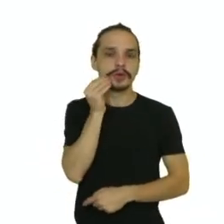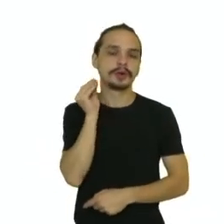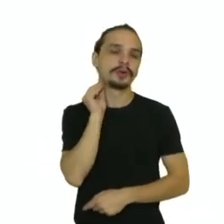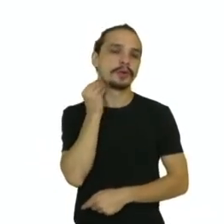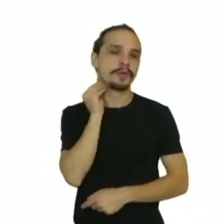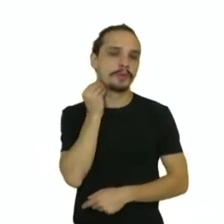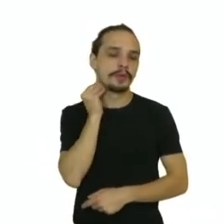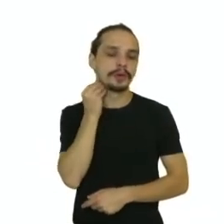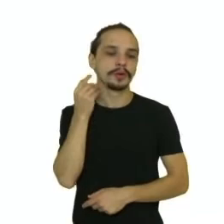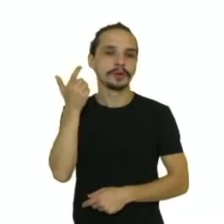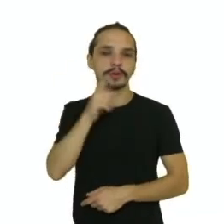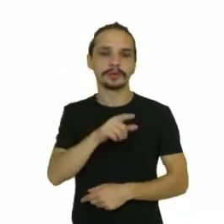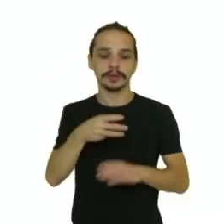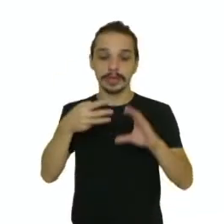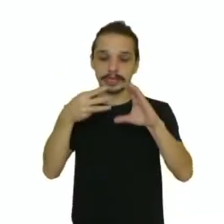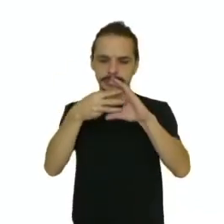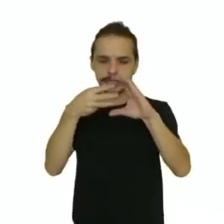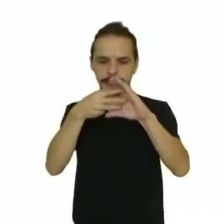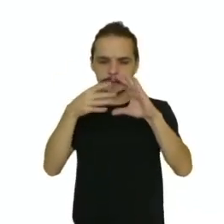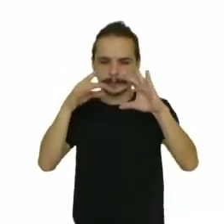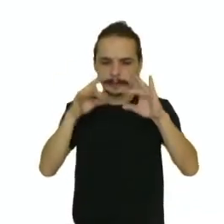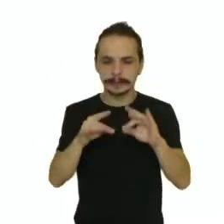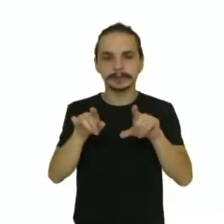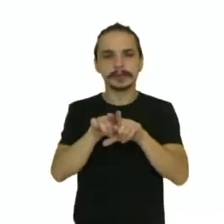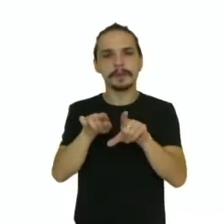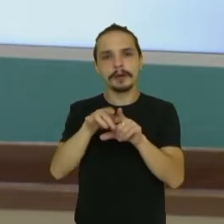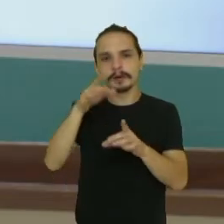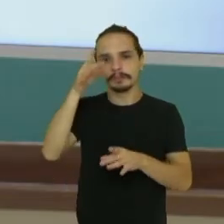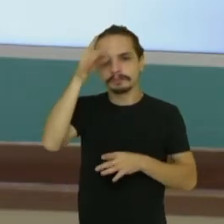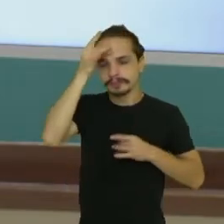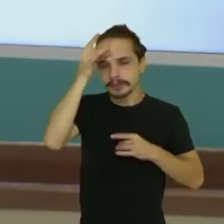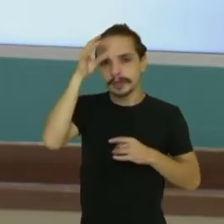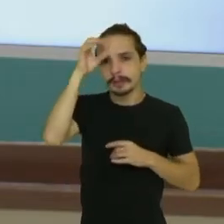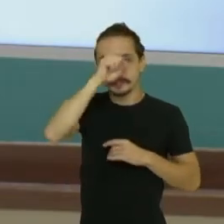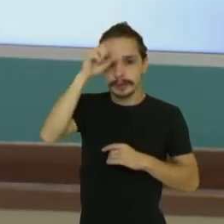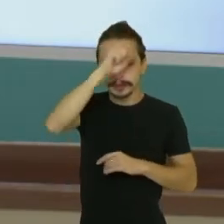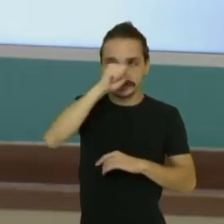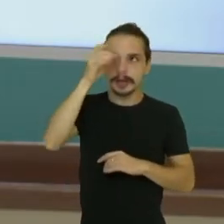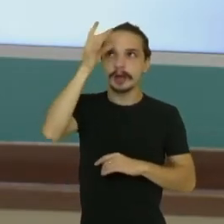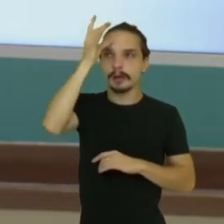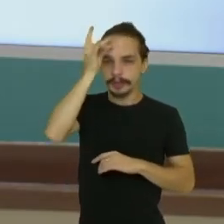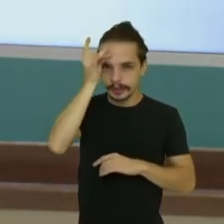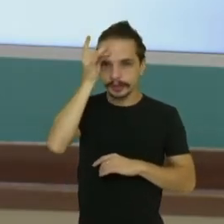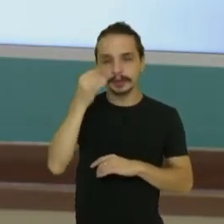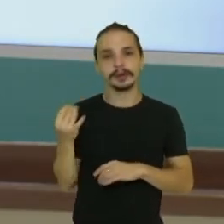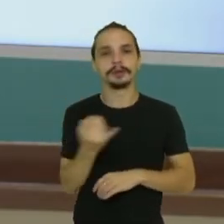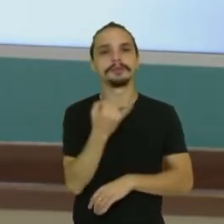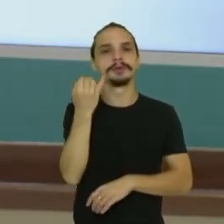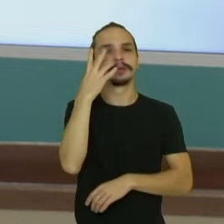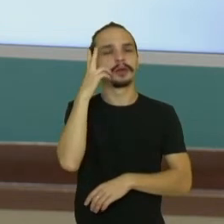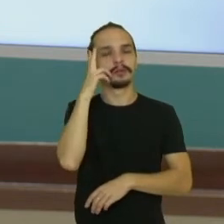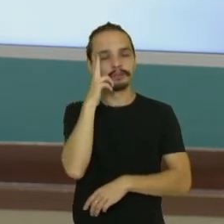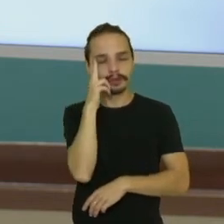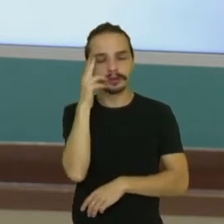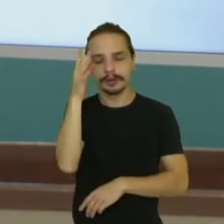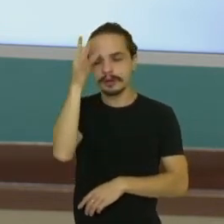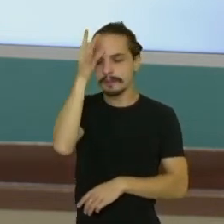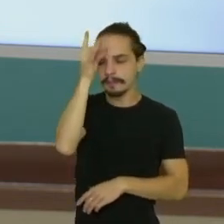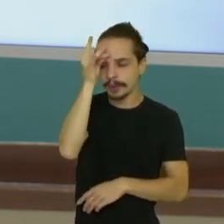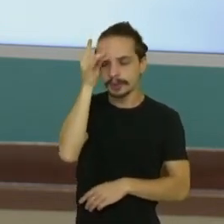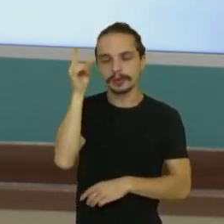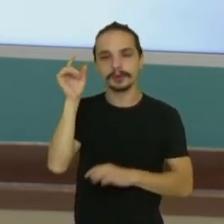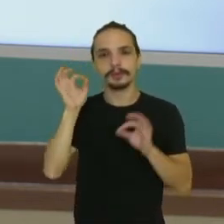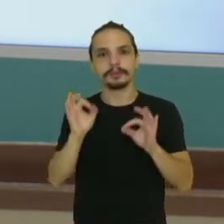células e fixa o seu aprendizagem do dia a dia do importância de dormir ter um hábito de dormir